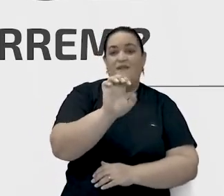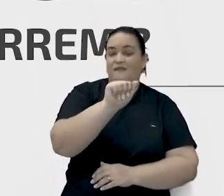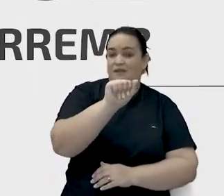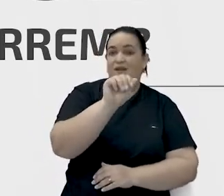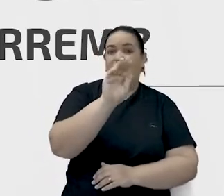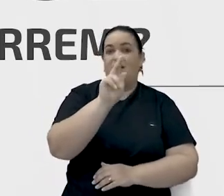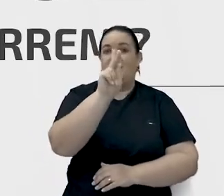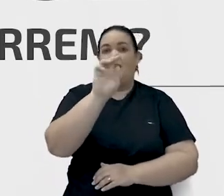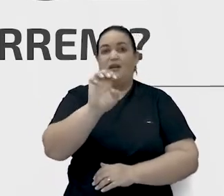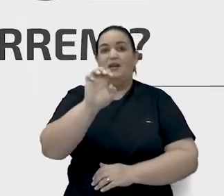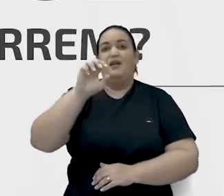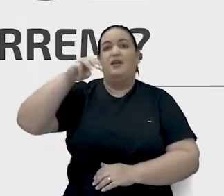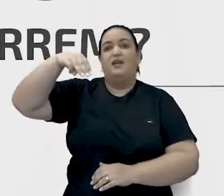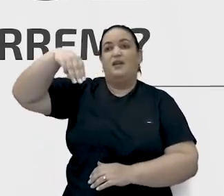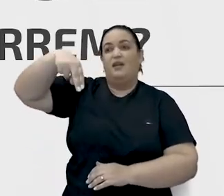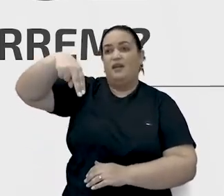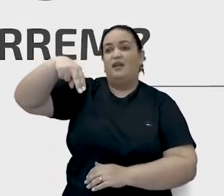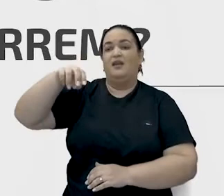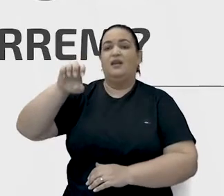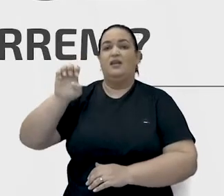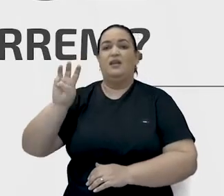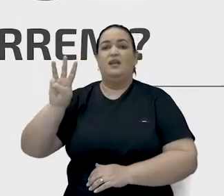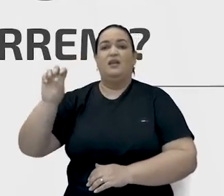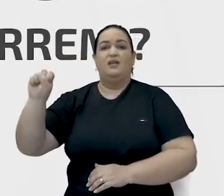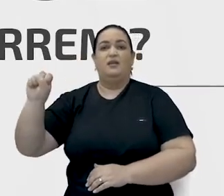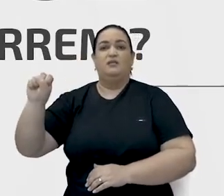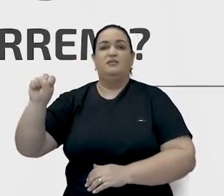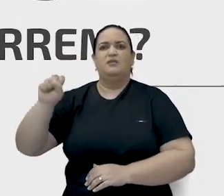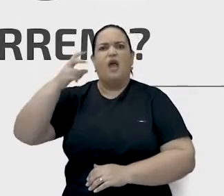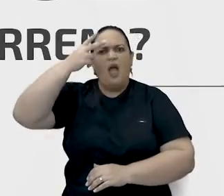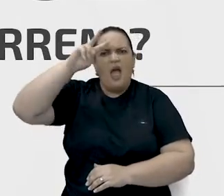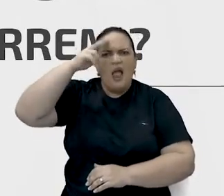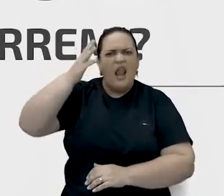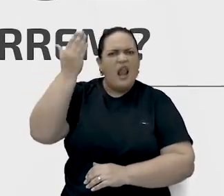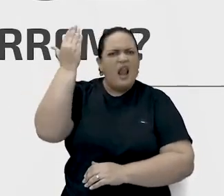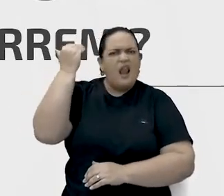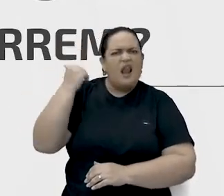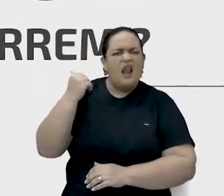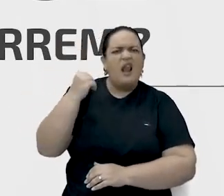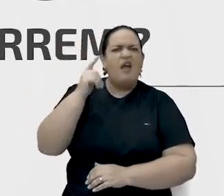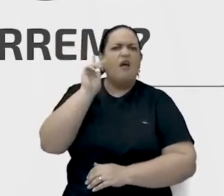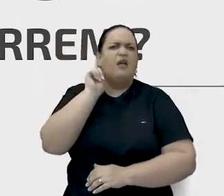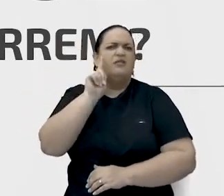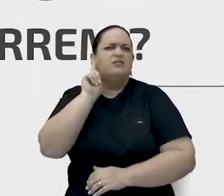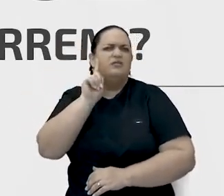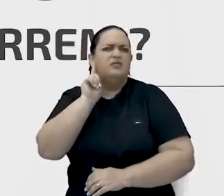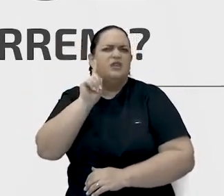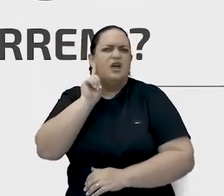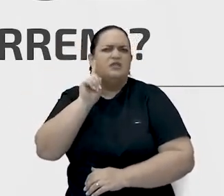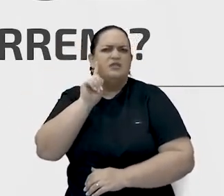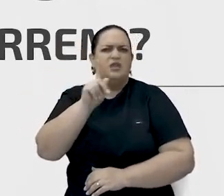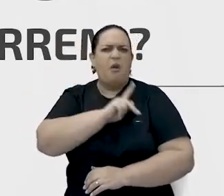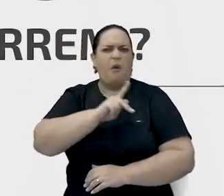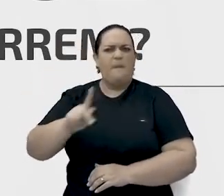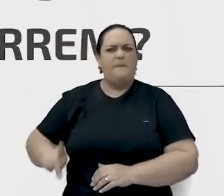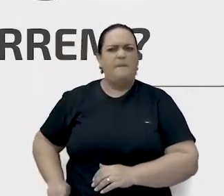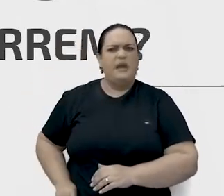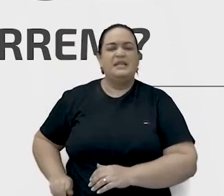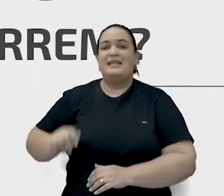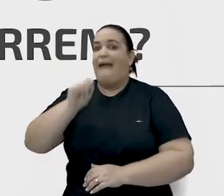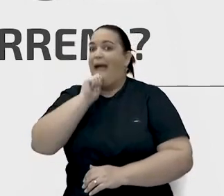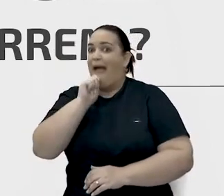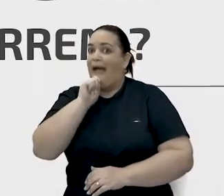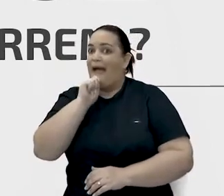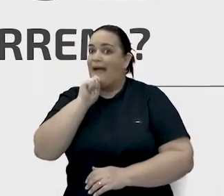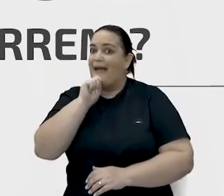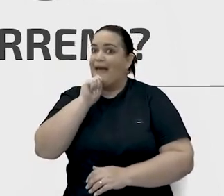as declarações do presidente Donald Trump lá nos Estados Unidos, durante o seu período inicial de